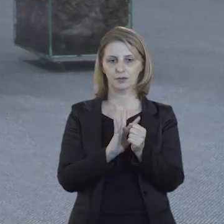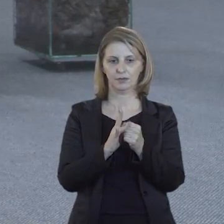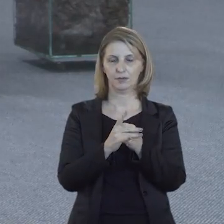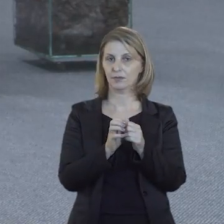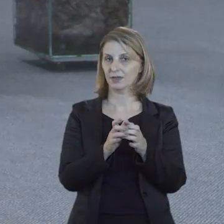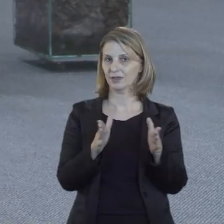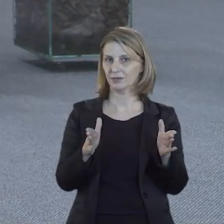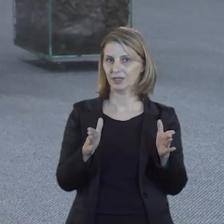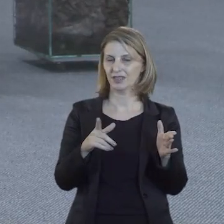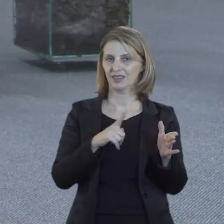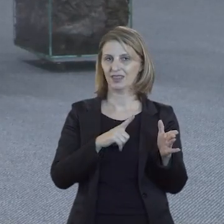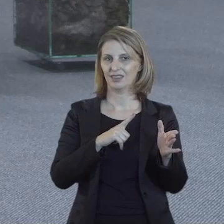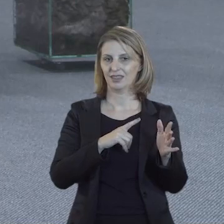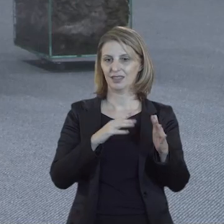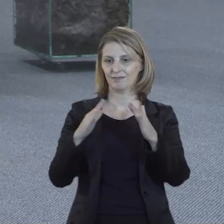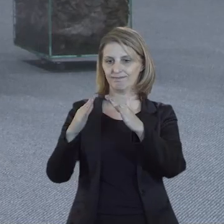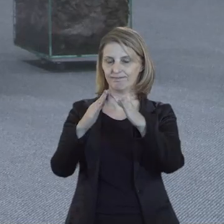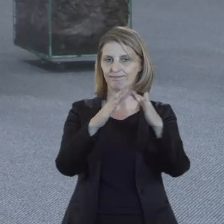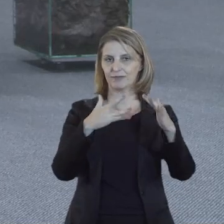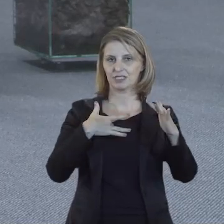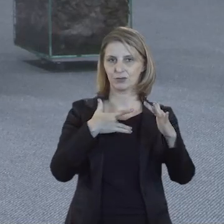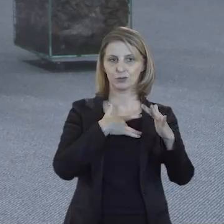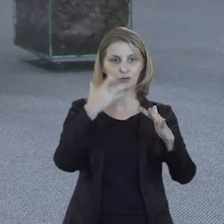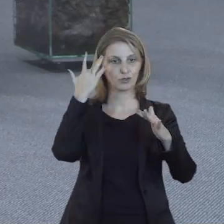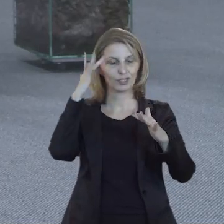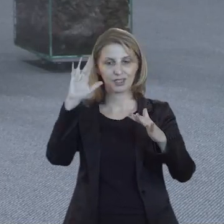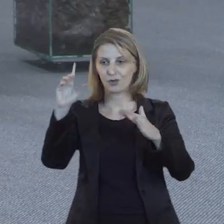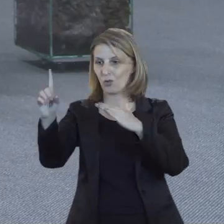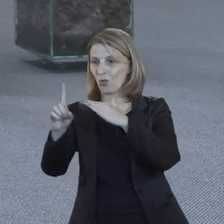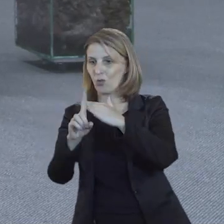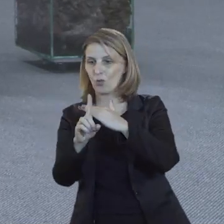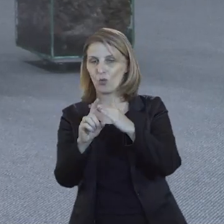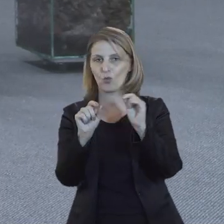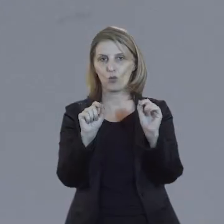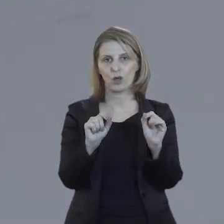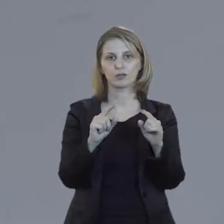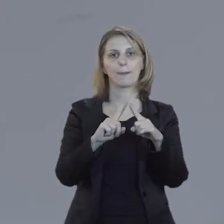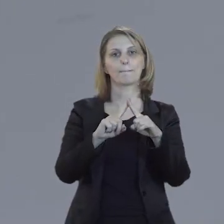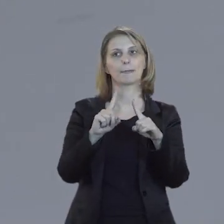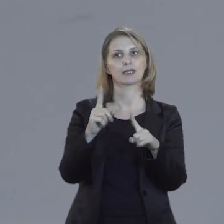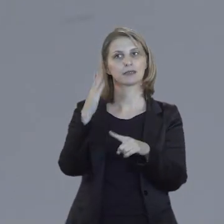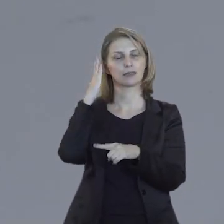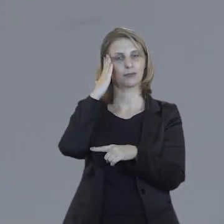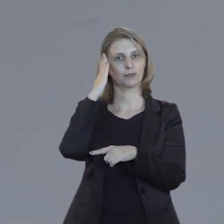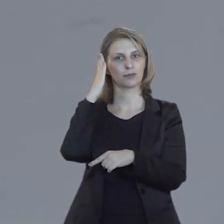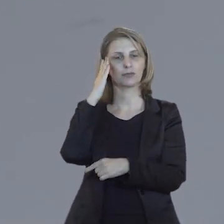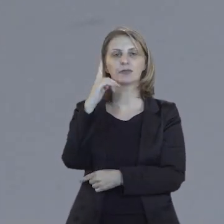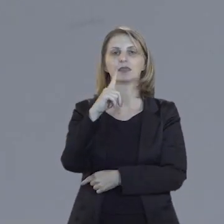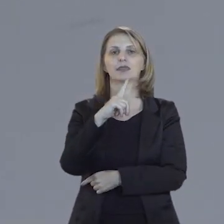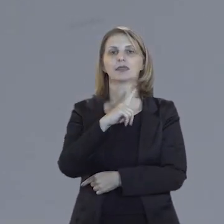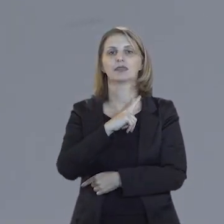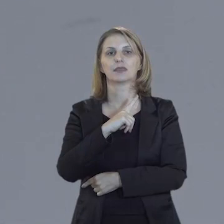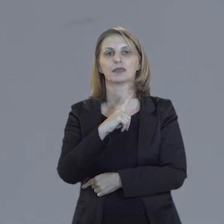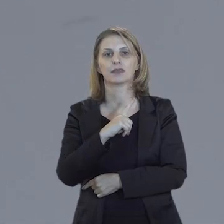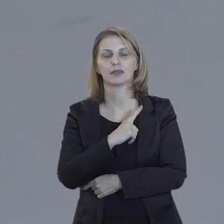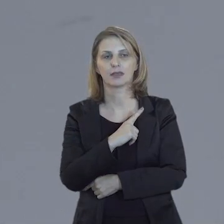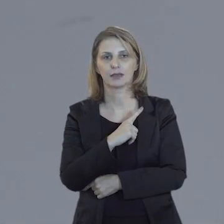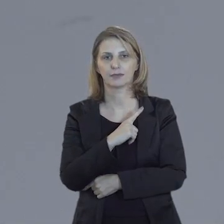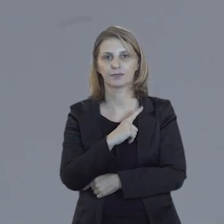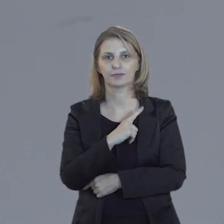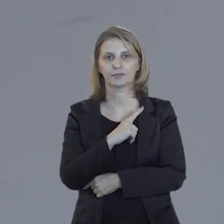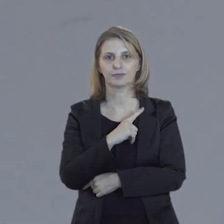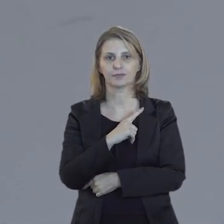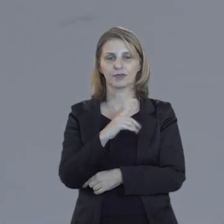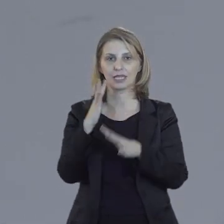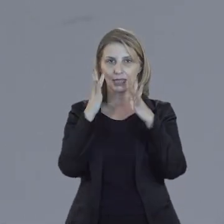citar nomes, que por conta da pandemia, nós sabemos que teve uma reestruturação desses serviços de saúde, né? Mas nós sabemos